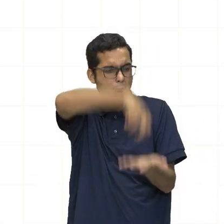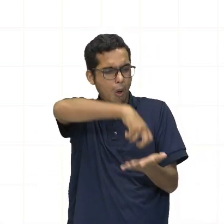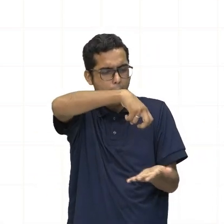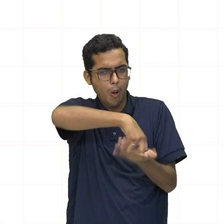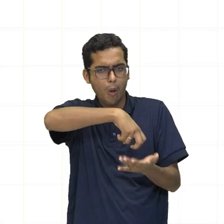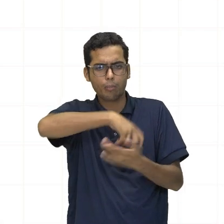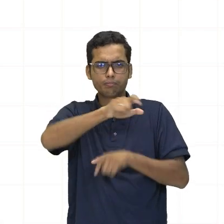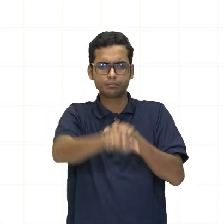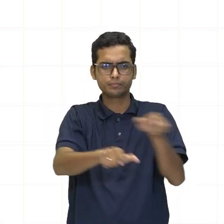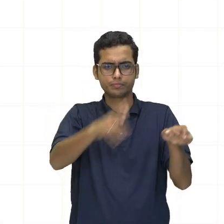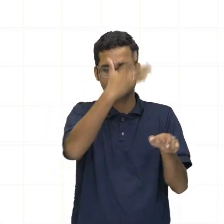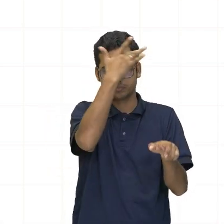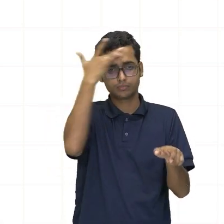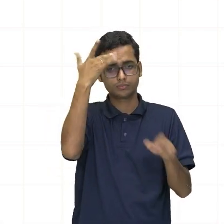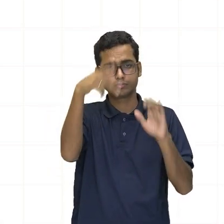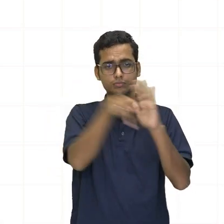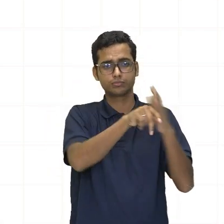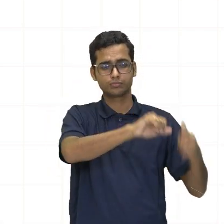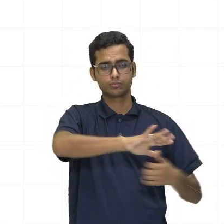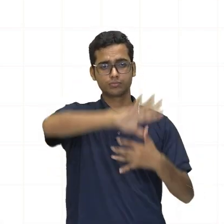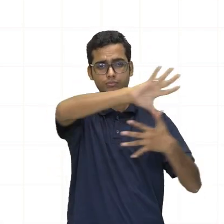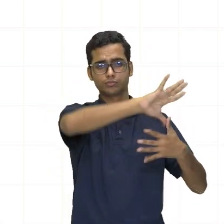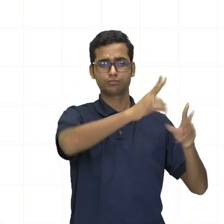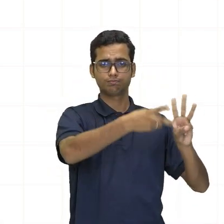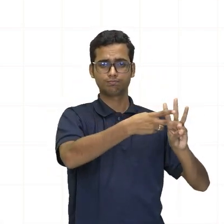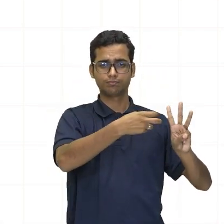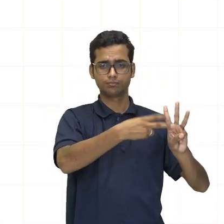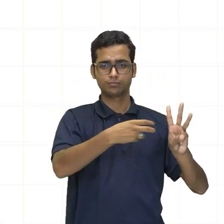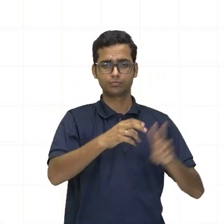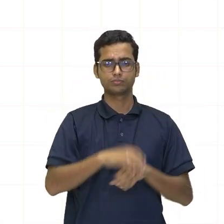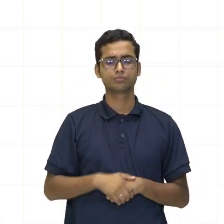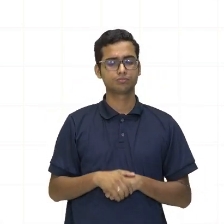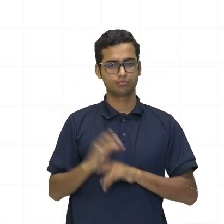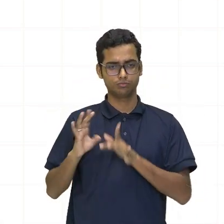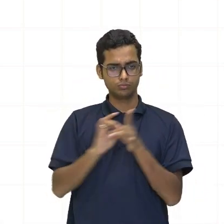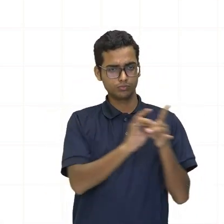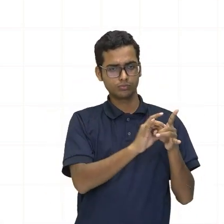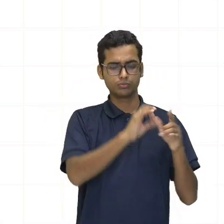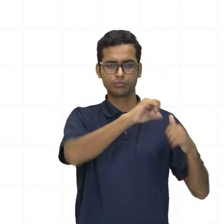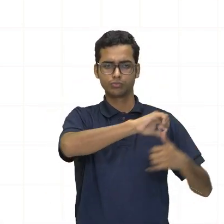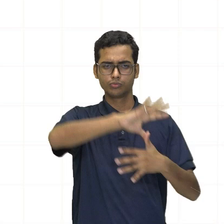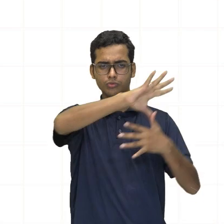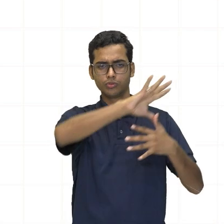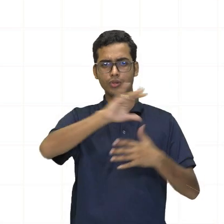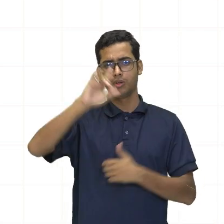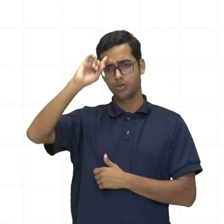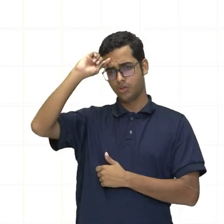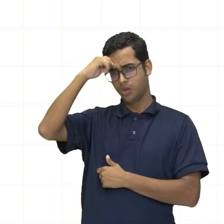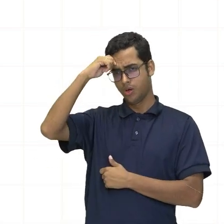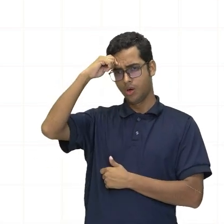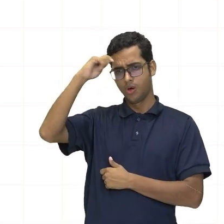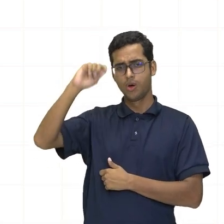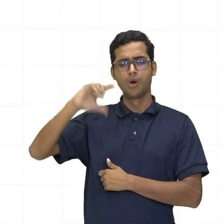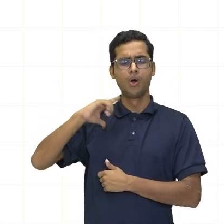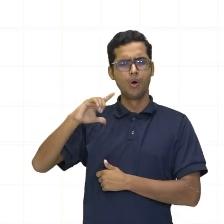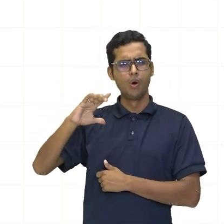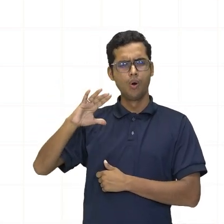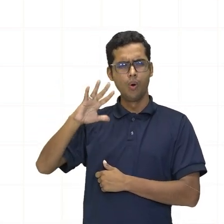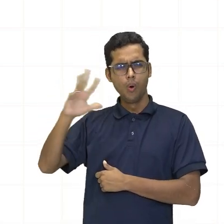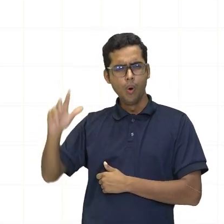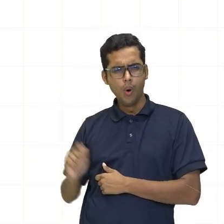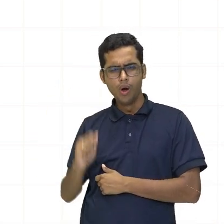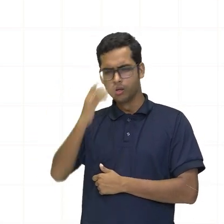americanos. Observem aqui que nós estamos já no contexto da América. Então, na África, a escravização do